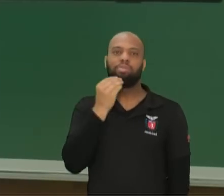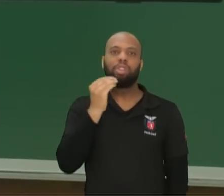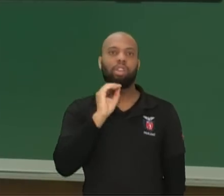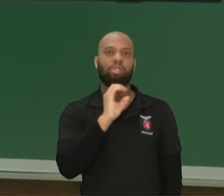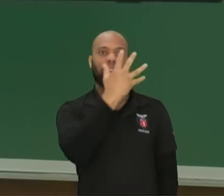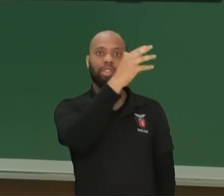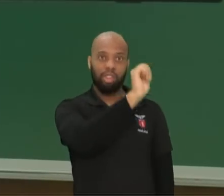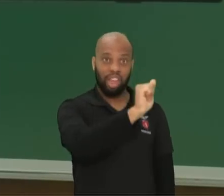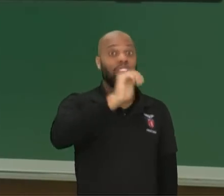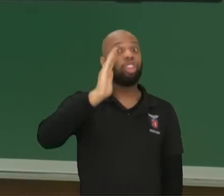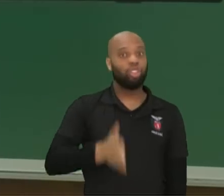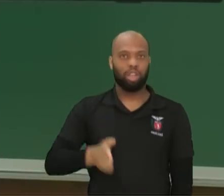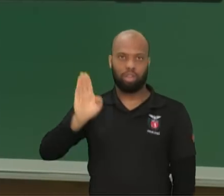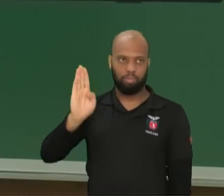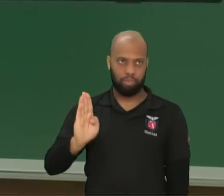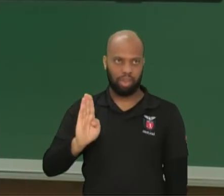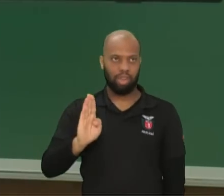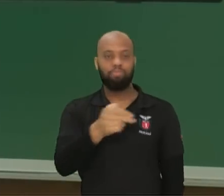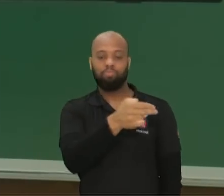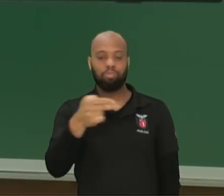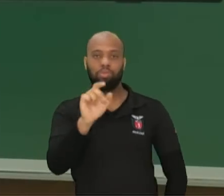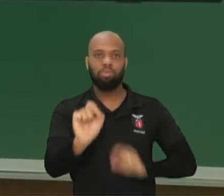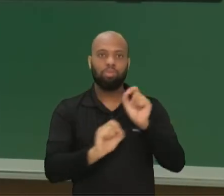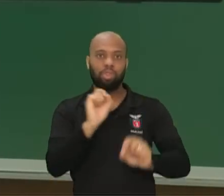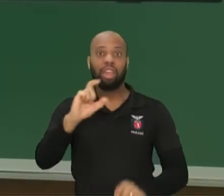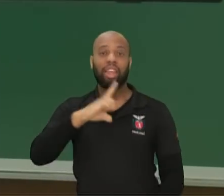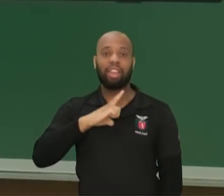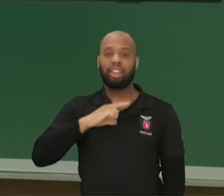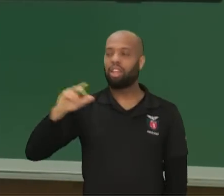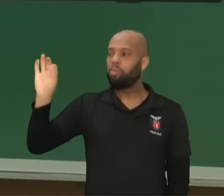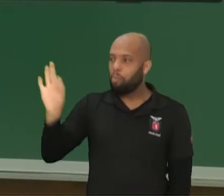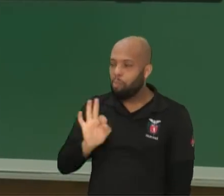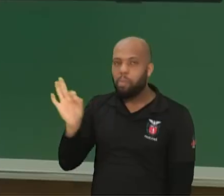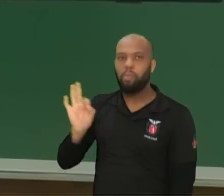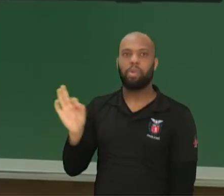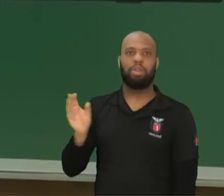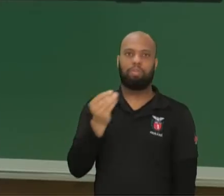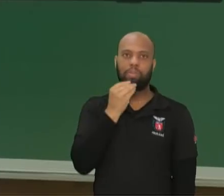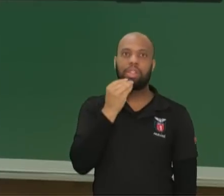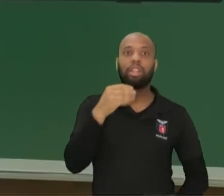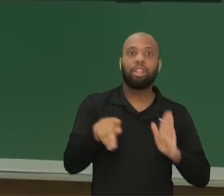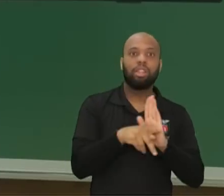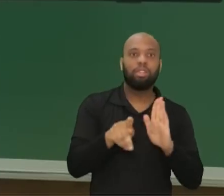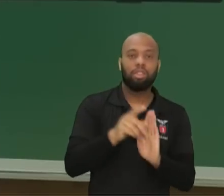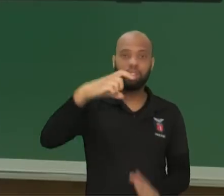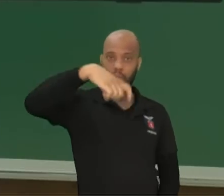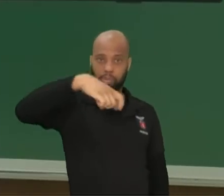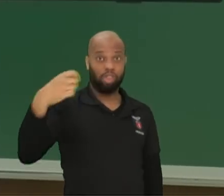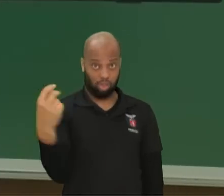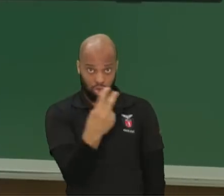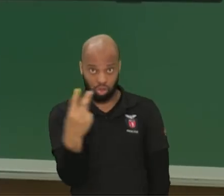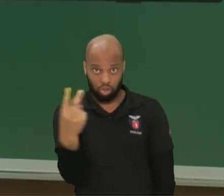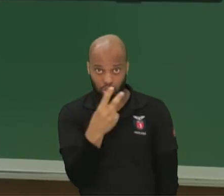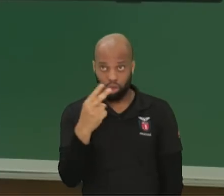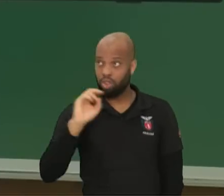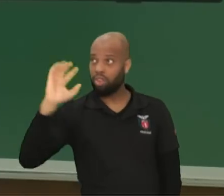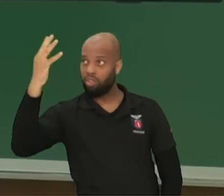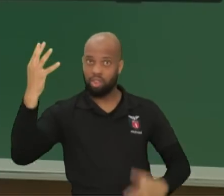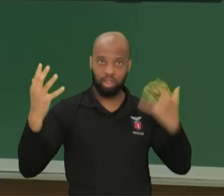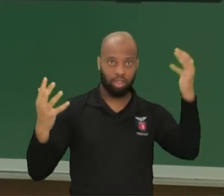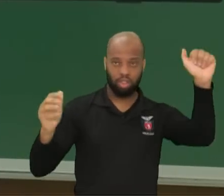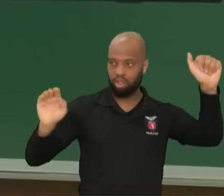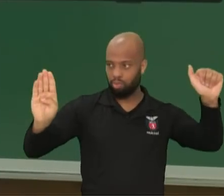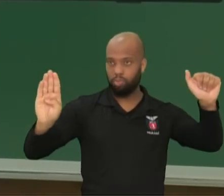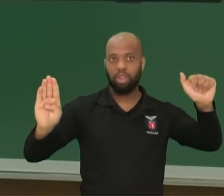certo? É igual à probabilidade da interseção entre esses dois eventos A e B, dividido